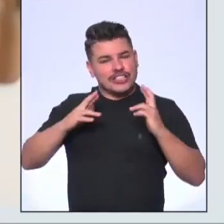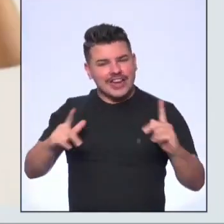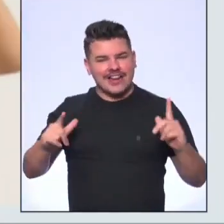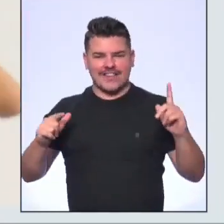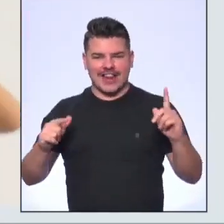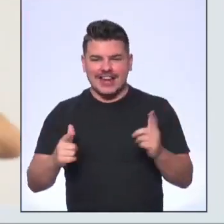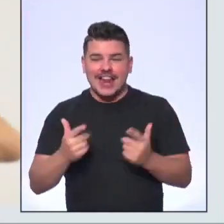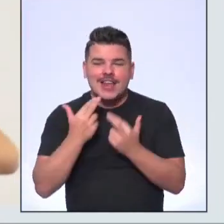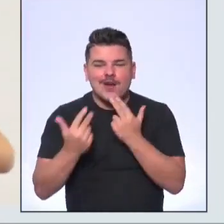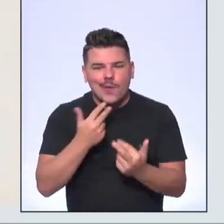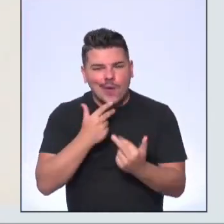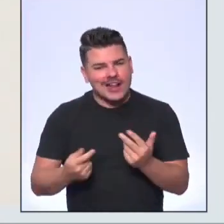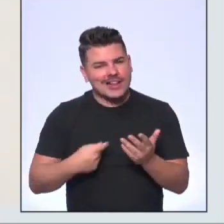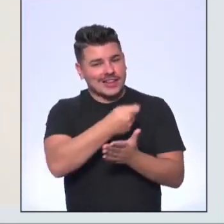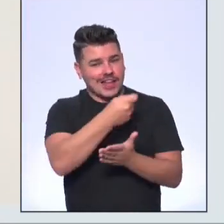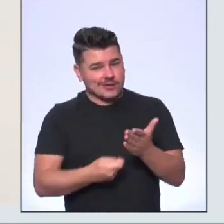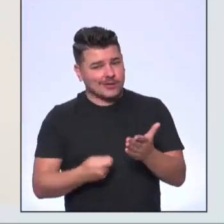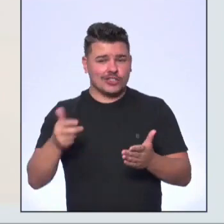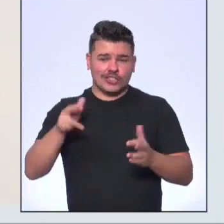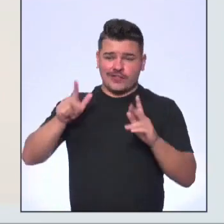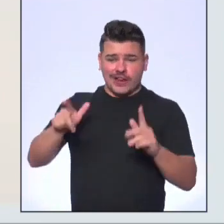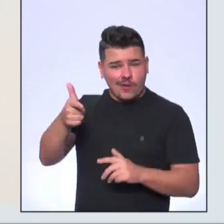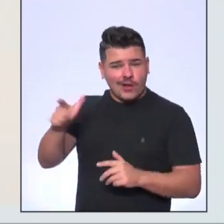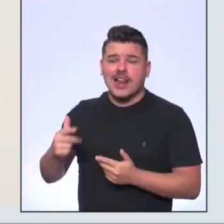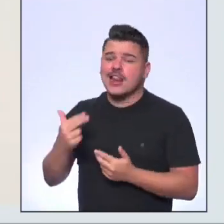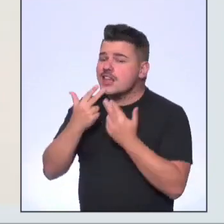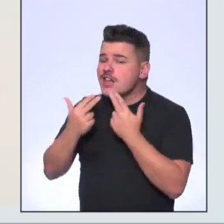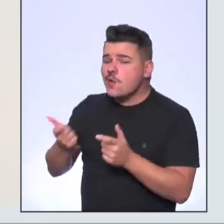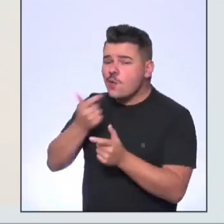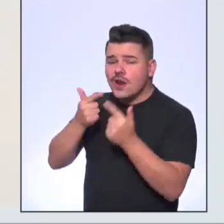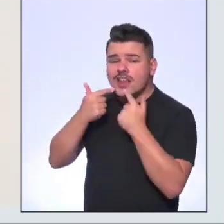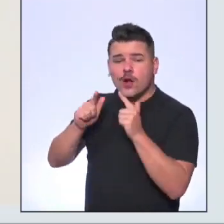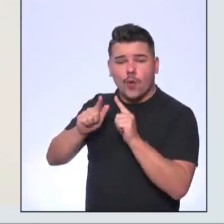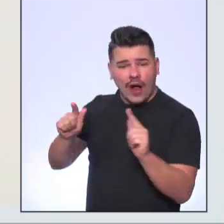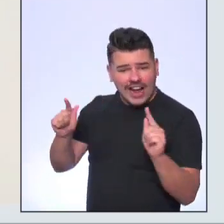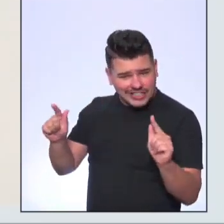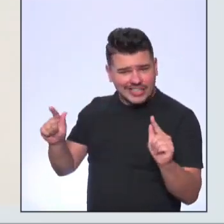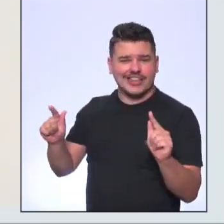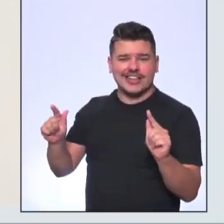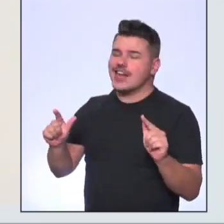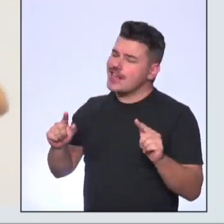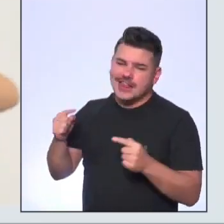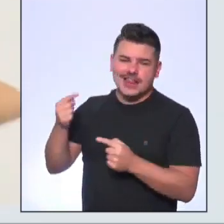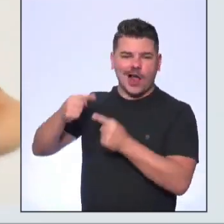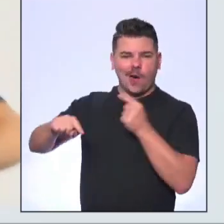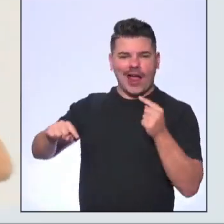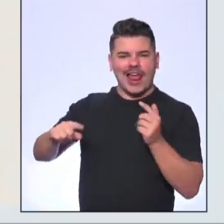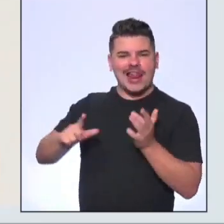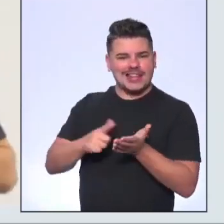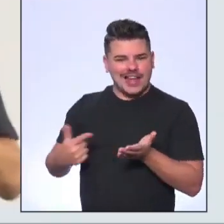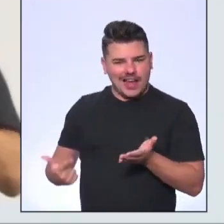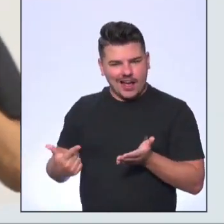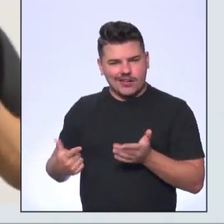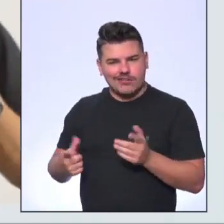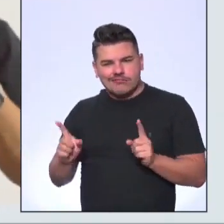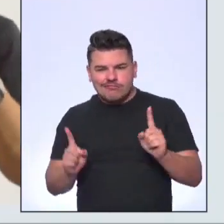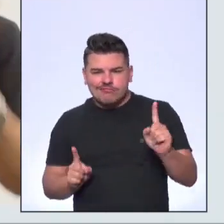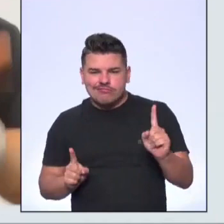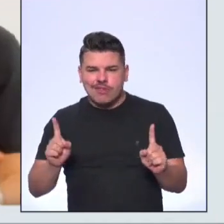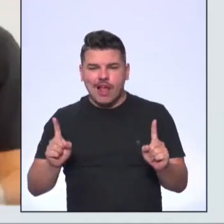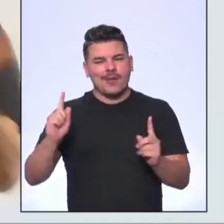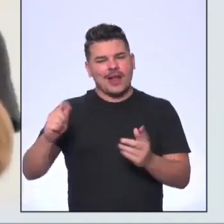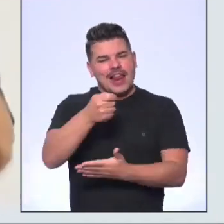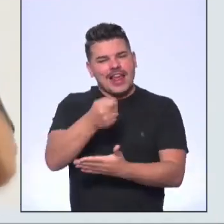literário são diferentes dos cuidados que você tem com a linguagem de um texto não literário. Então, o primeiro passo para fazer uma